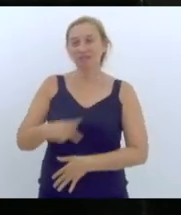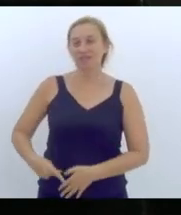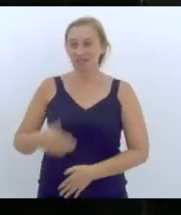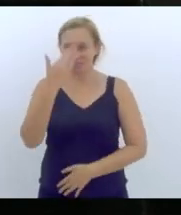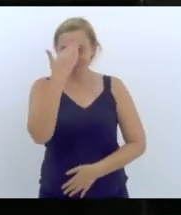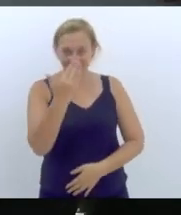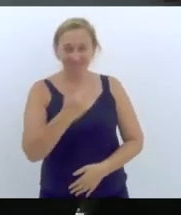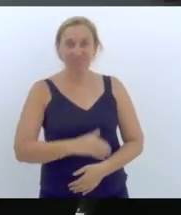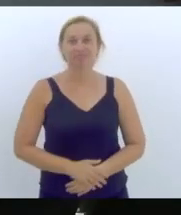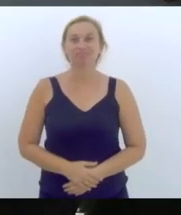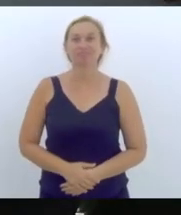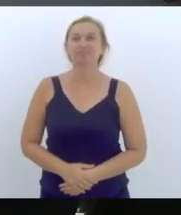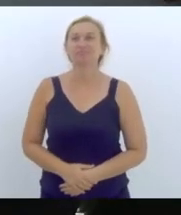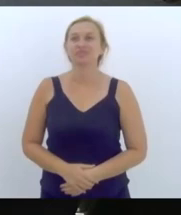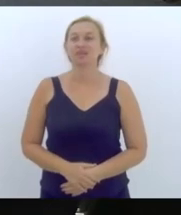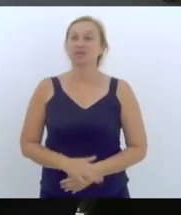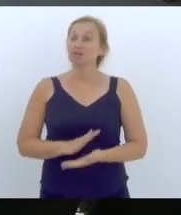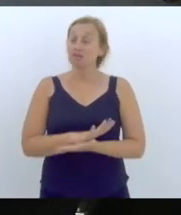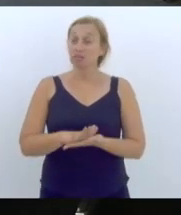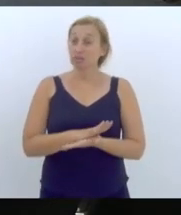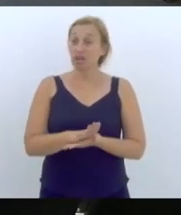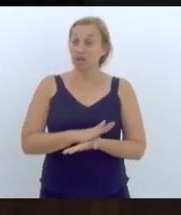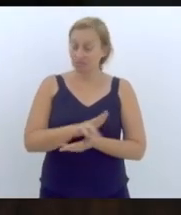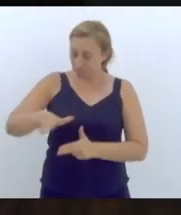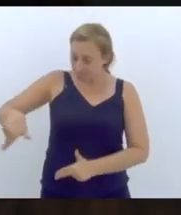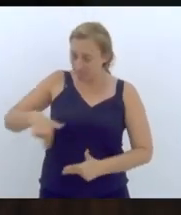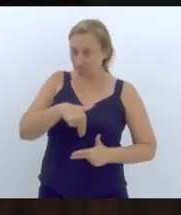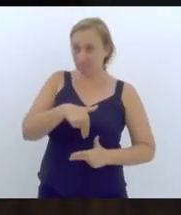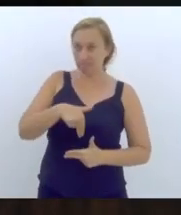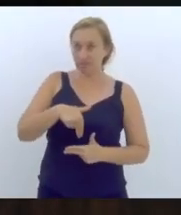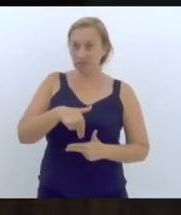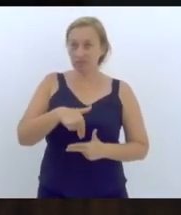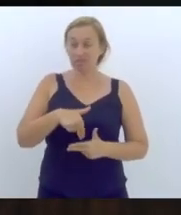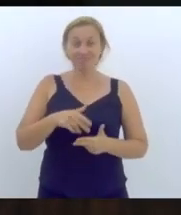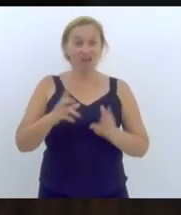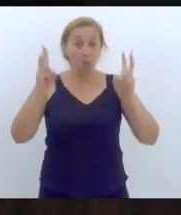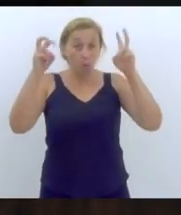obrigado. Não havendo mais orador inscrito e nenhum